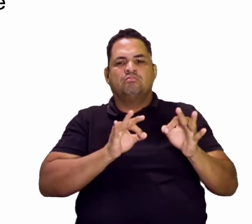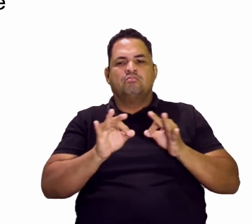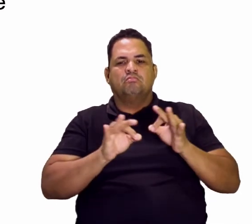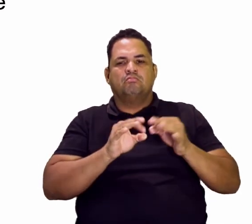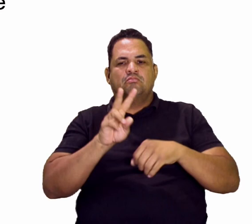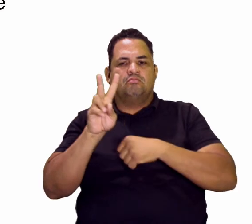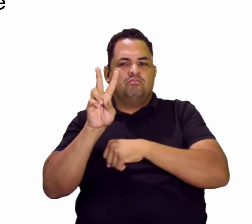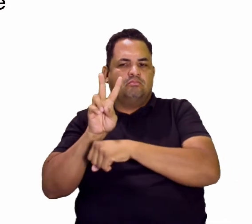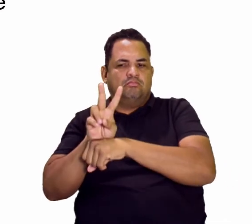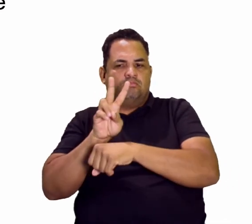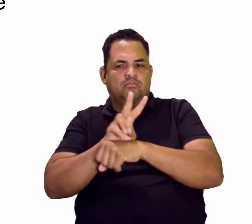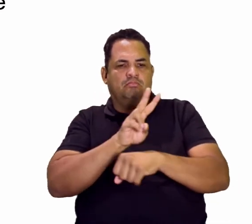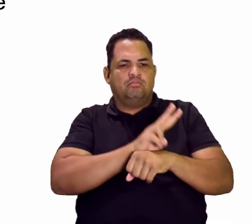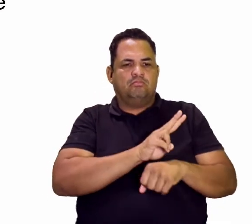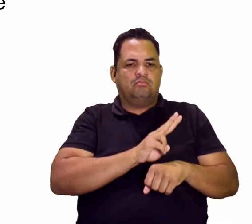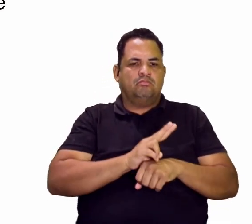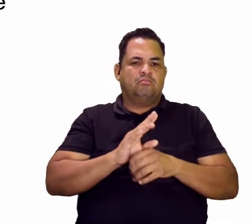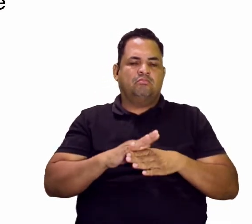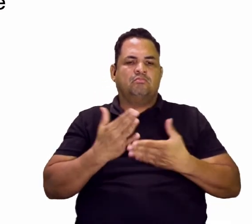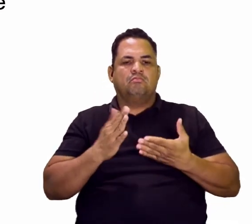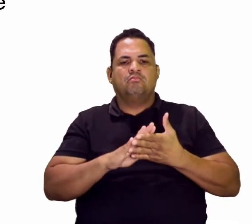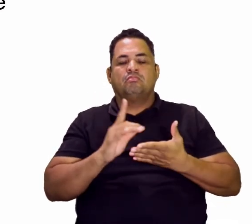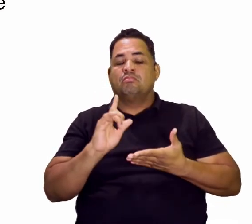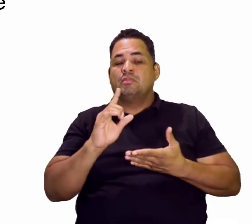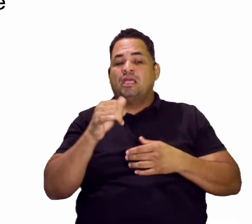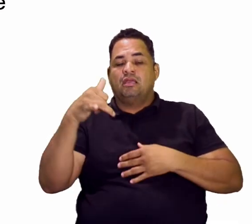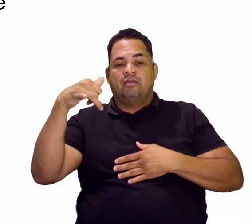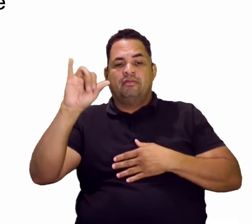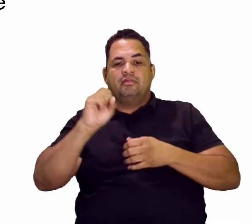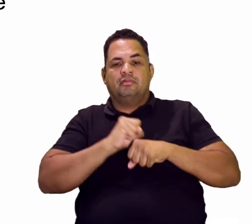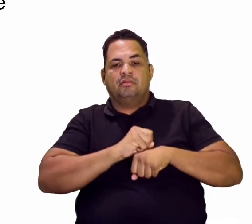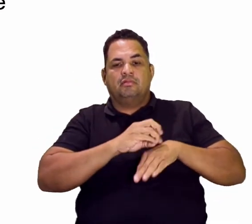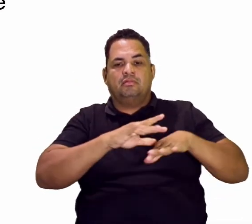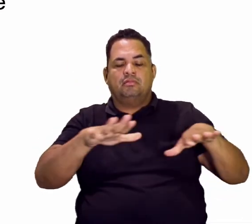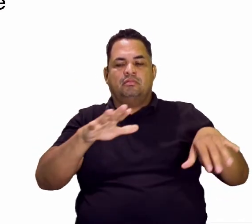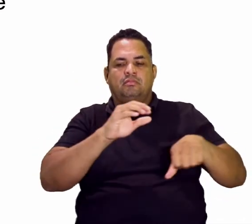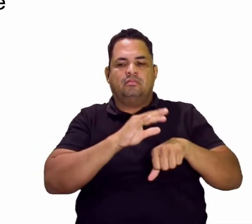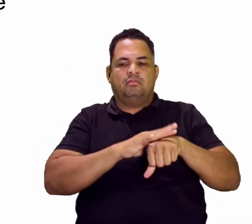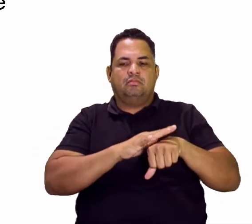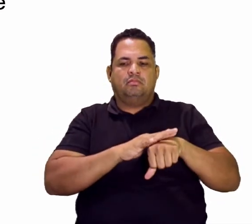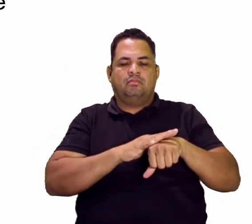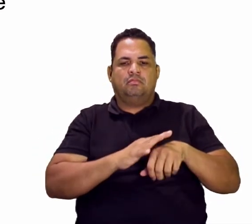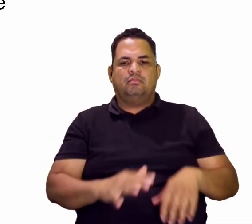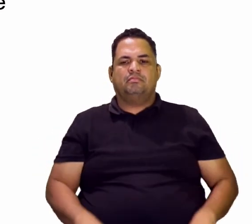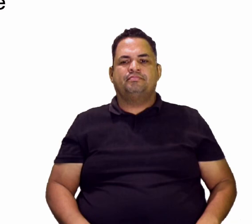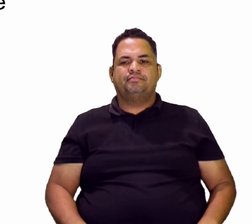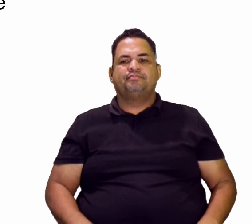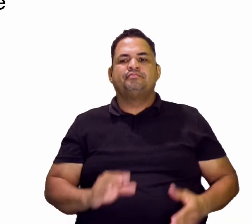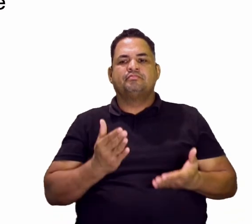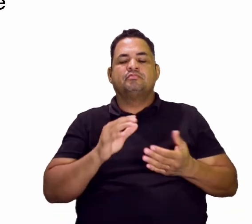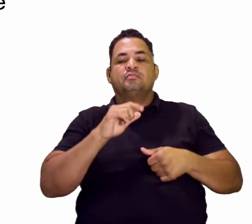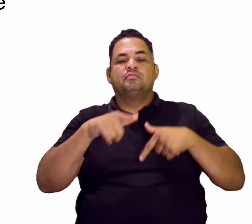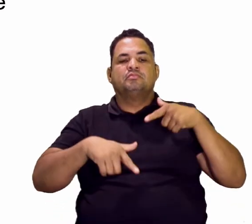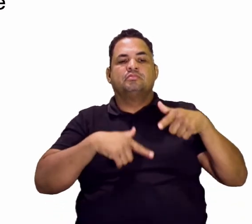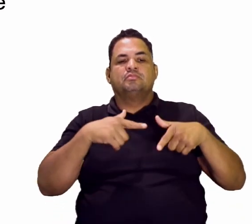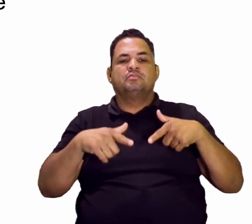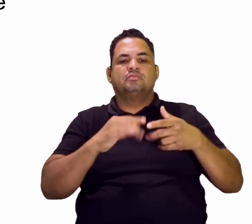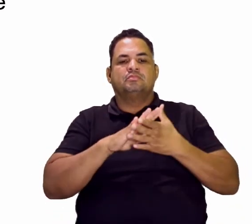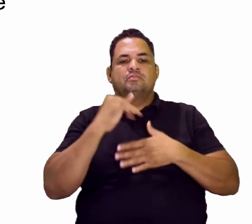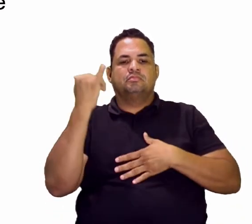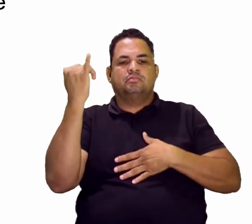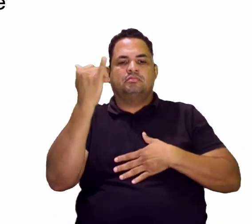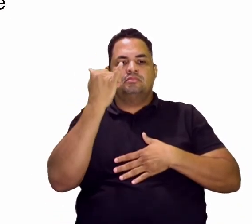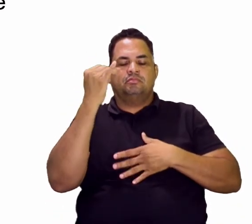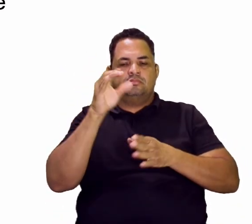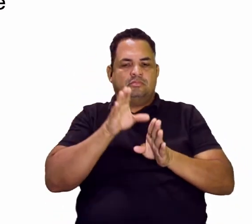de prevenção para que não houvesse uma propagação da doença. Uma das ações